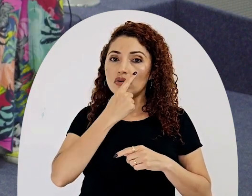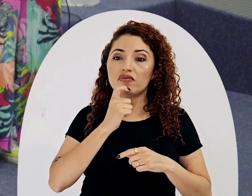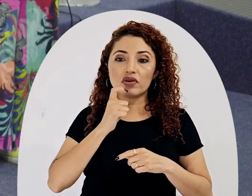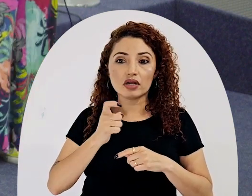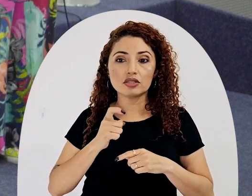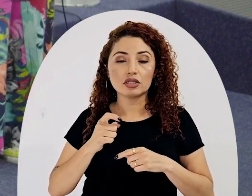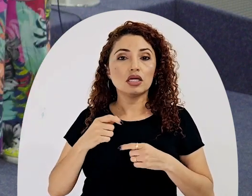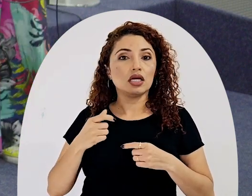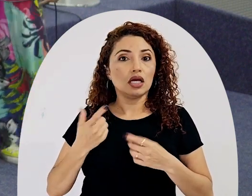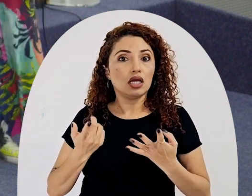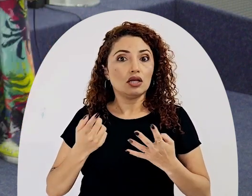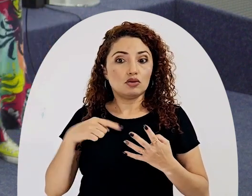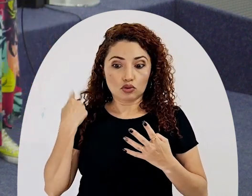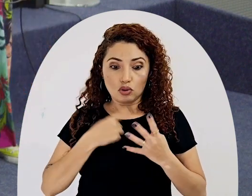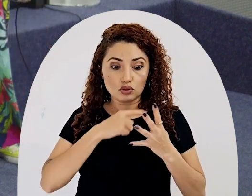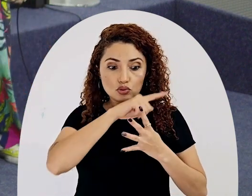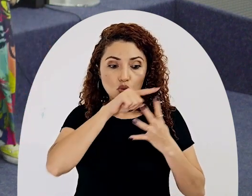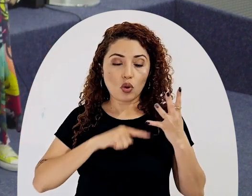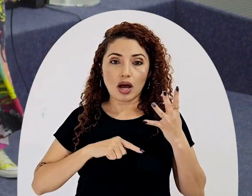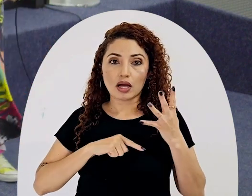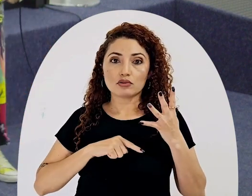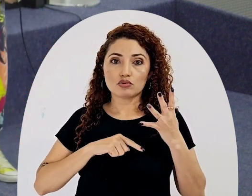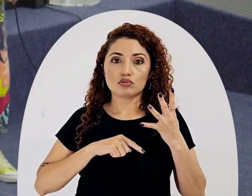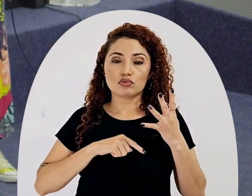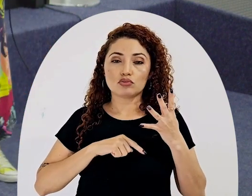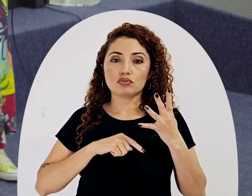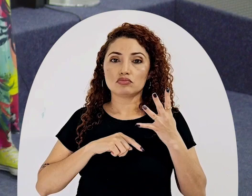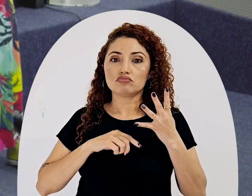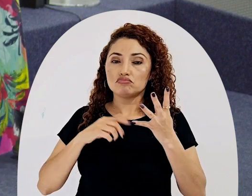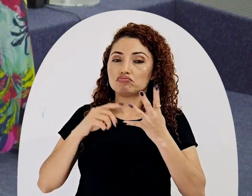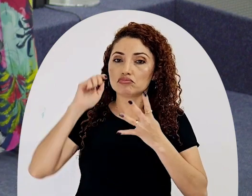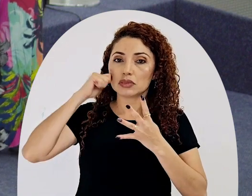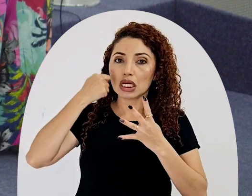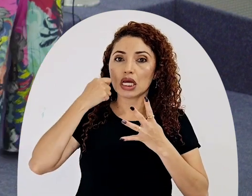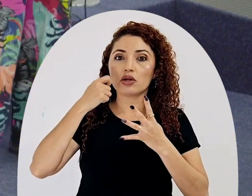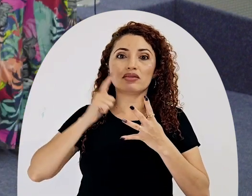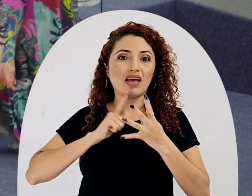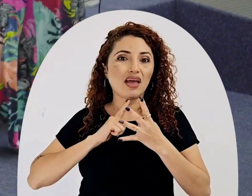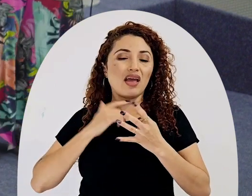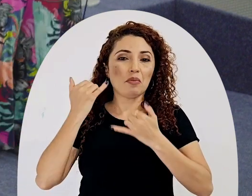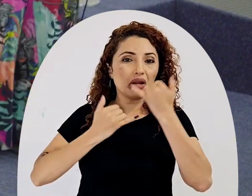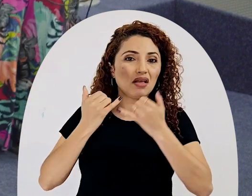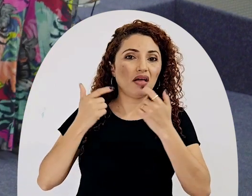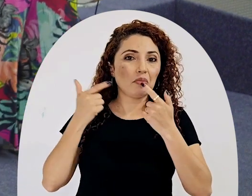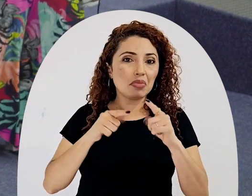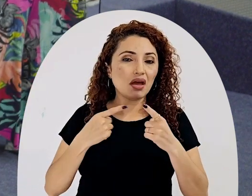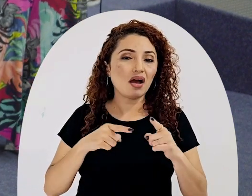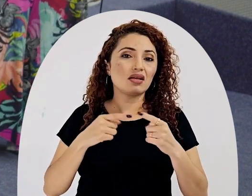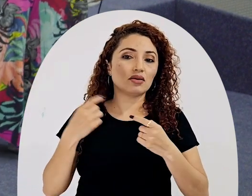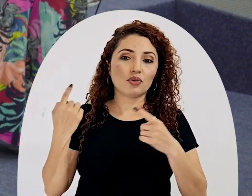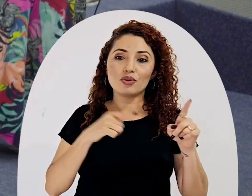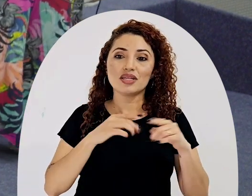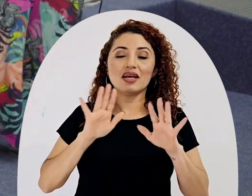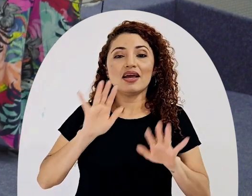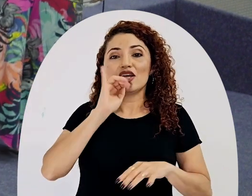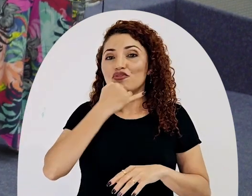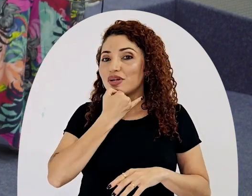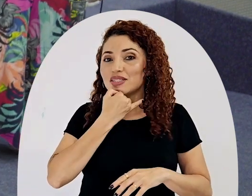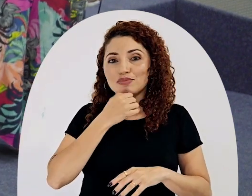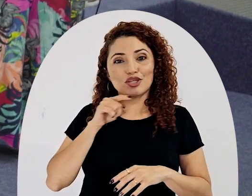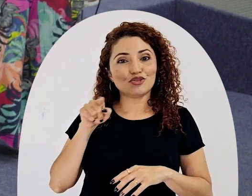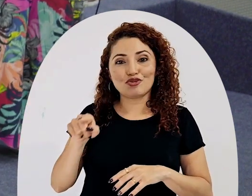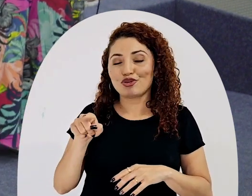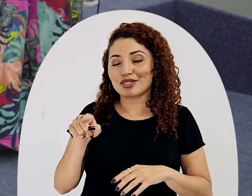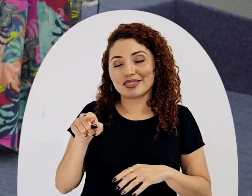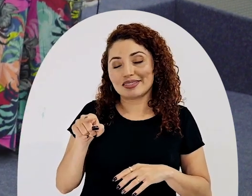4 mais escuros. É sério, as brincadeiras. Então, assim, infelizmente, você não tem como saber. Lógico que você